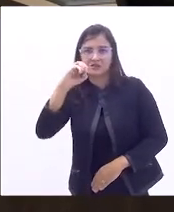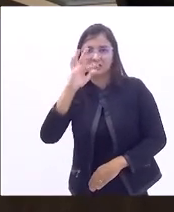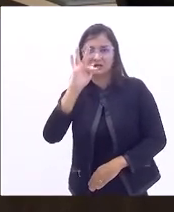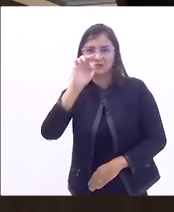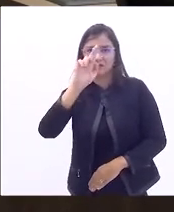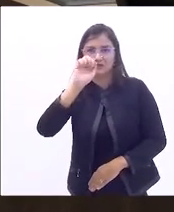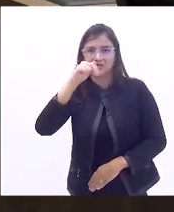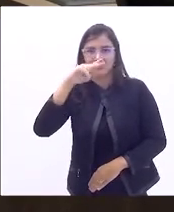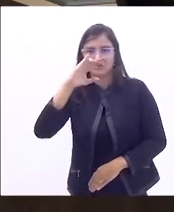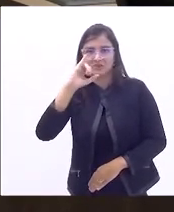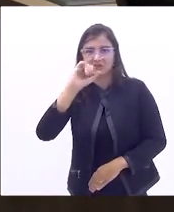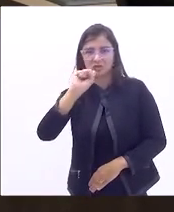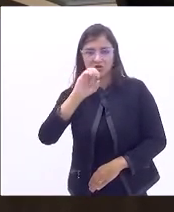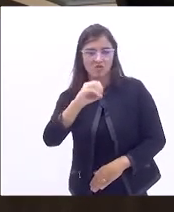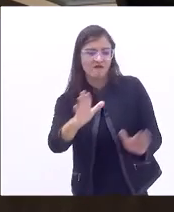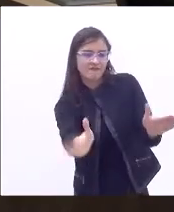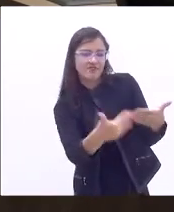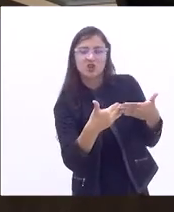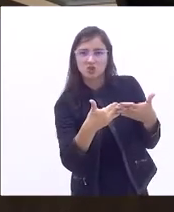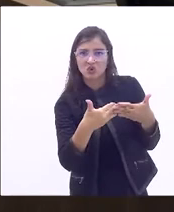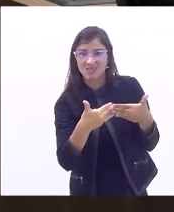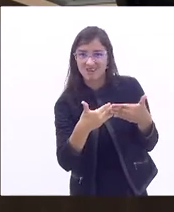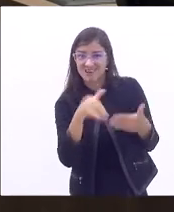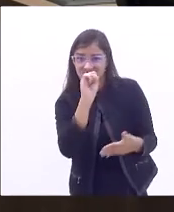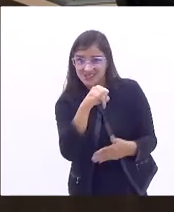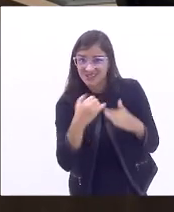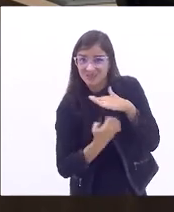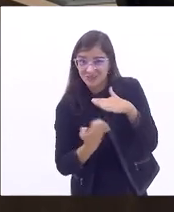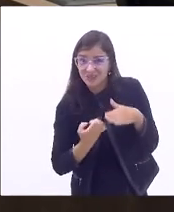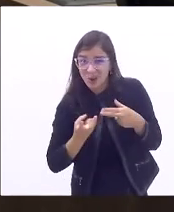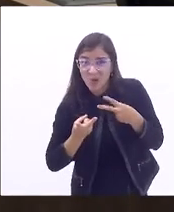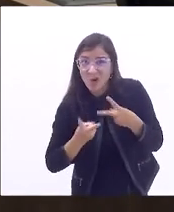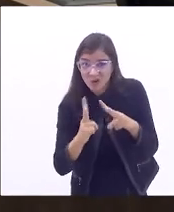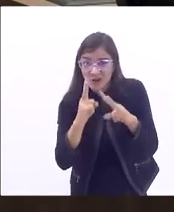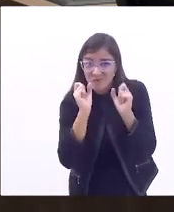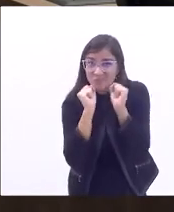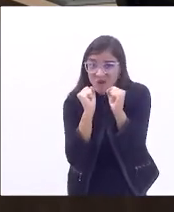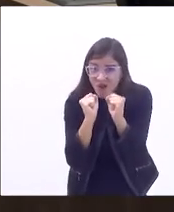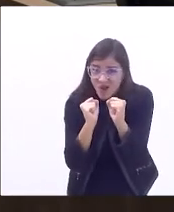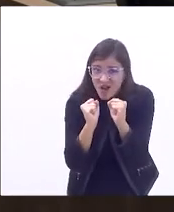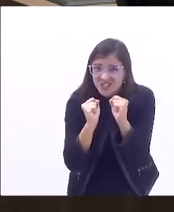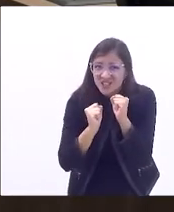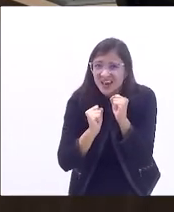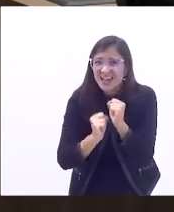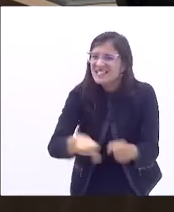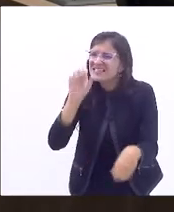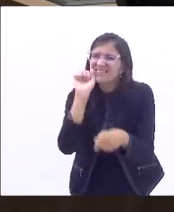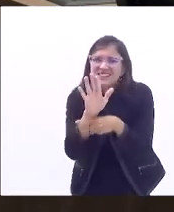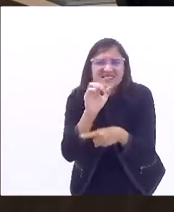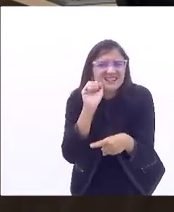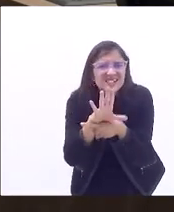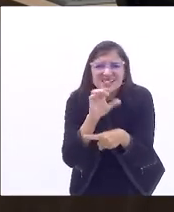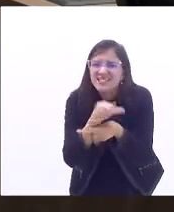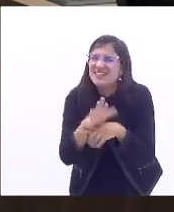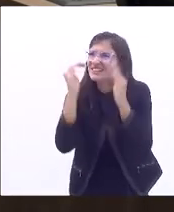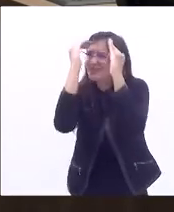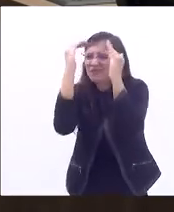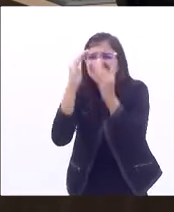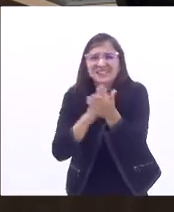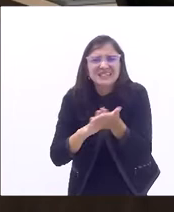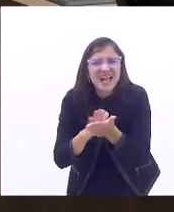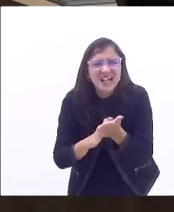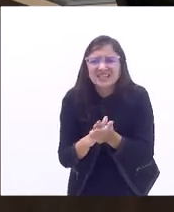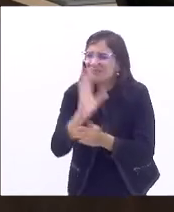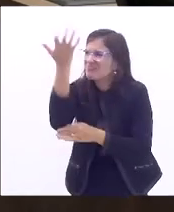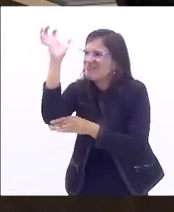Baía de Sepetiba, se ela vai poder continuar desrespeitando os condicionantes ambientais